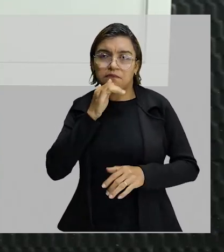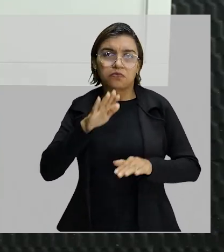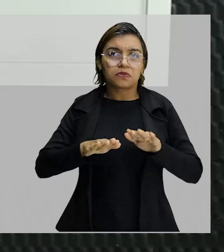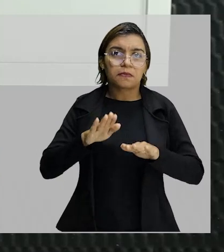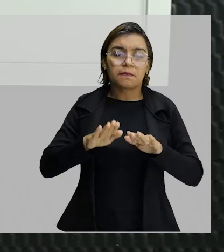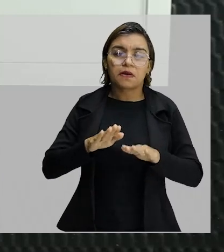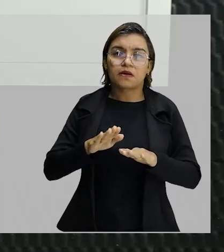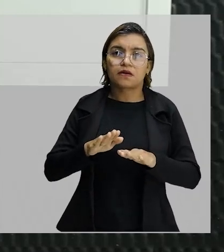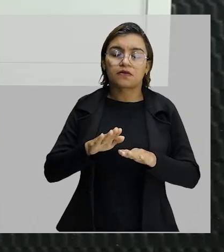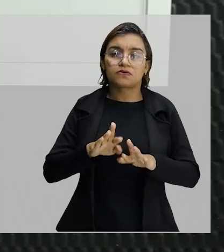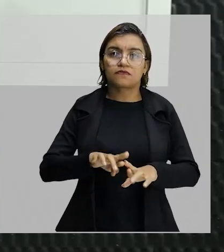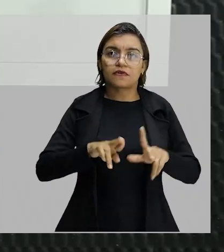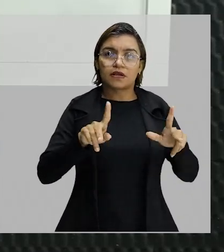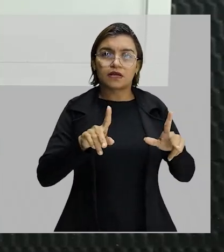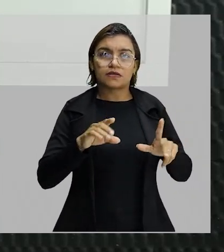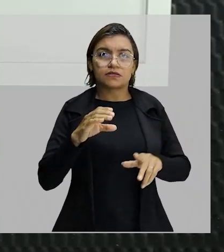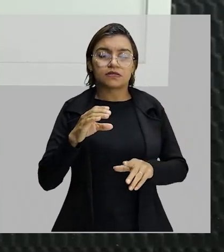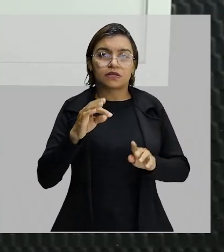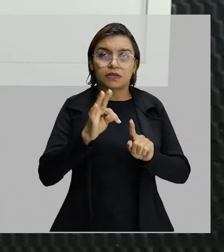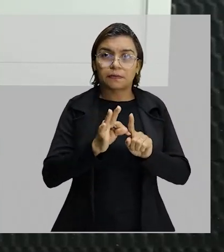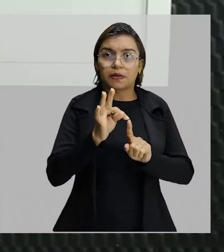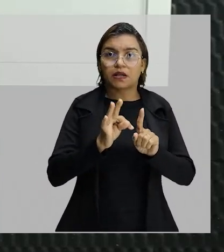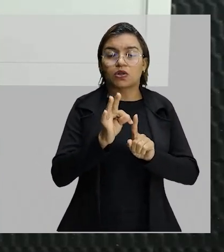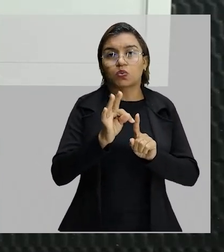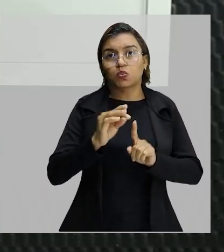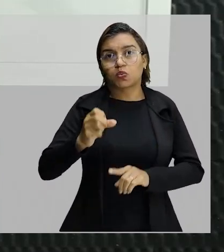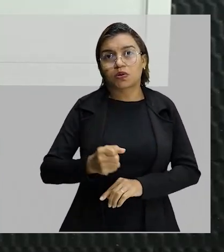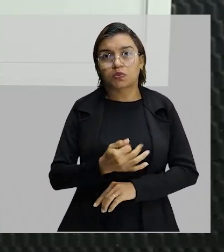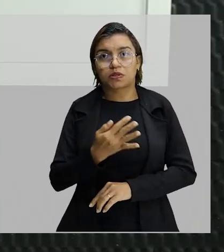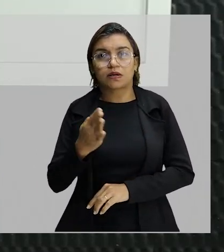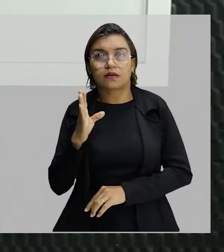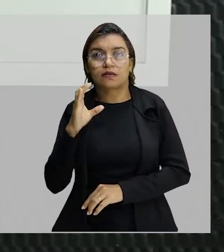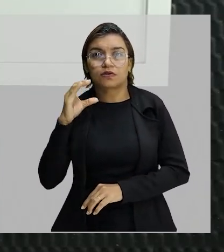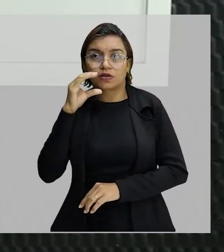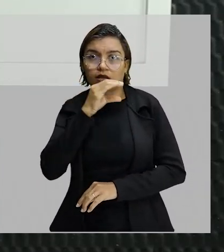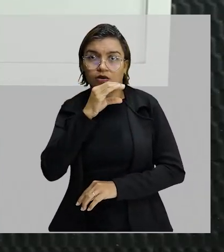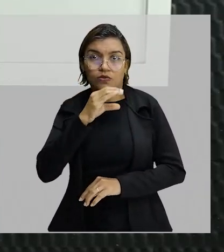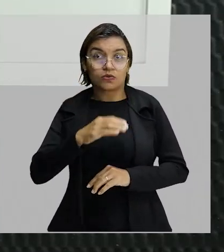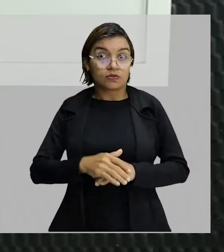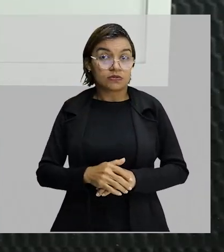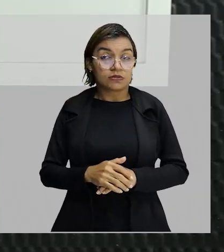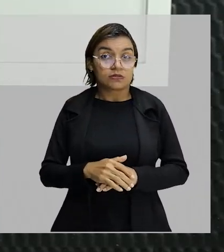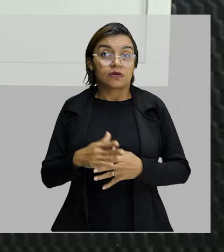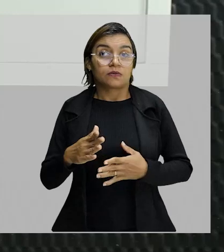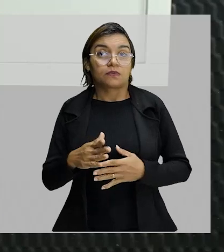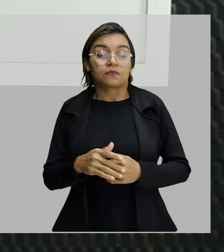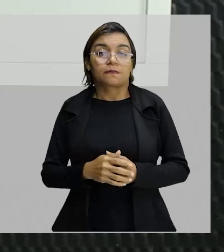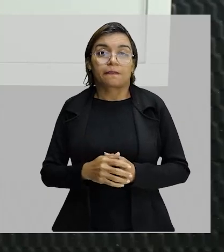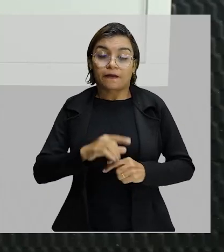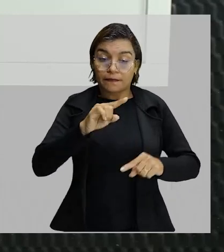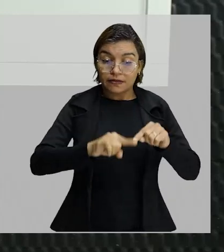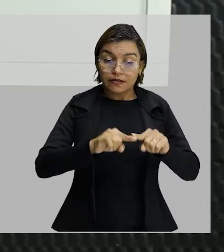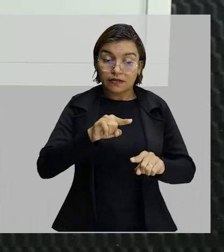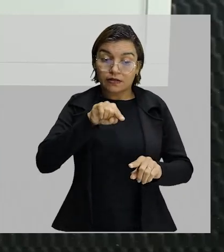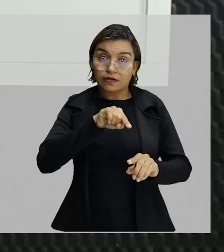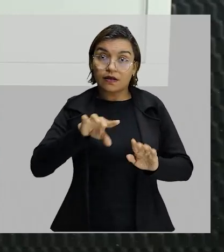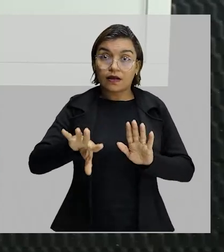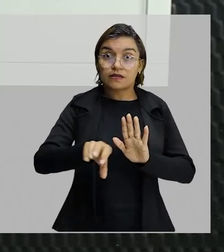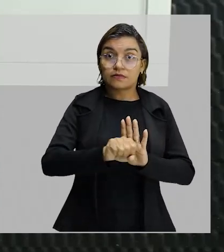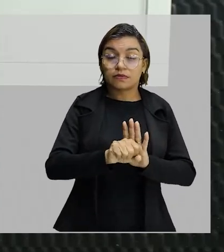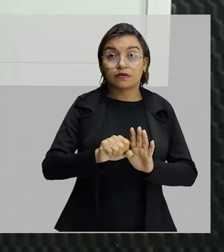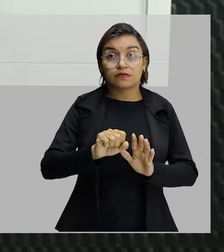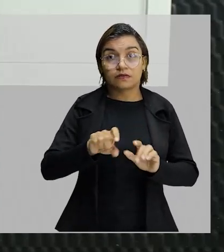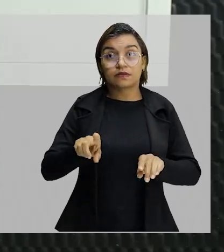quanto à quantidade de calor e a temperatura, né, que esse corpo ele vai variar, o que vai receber. Mas também depende de